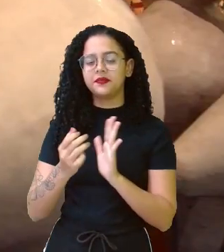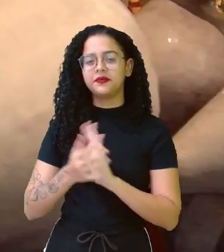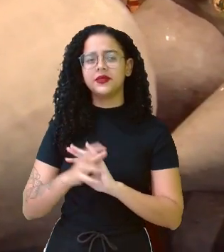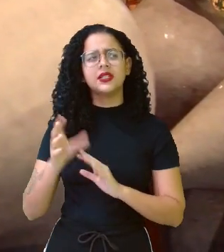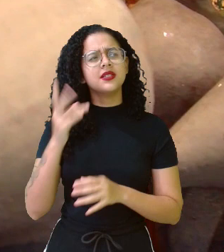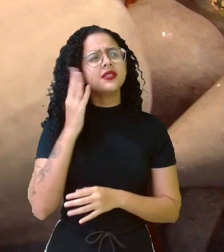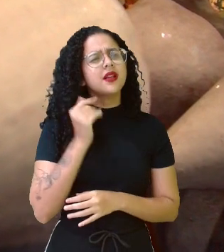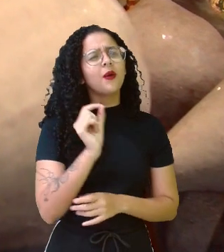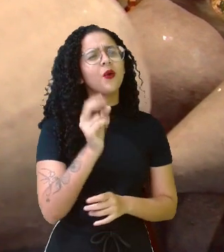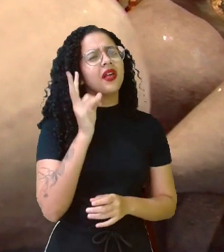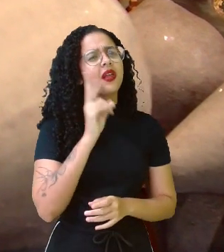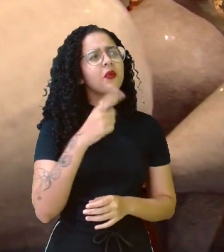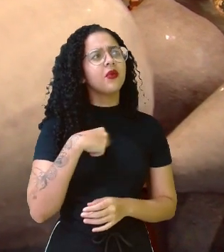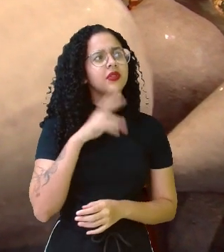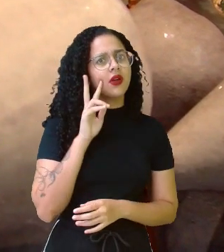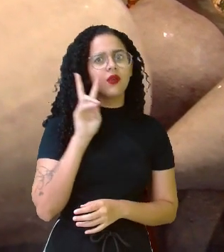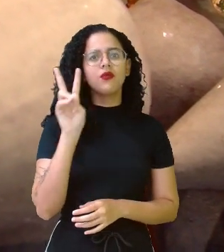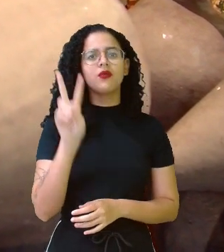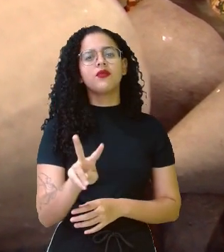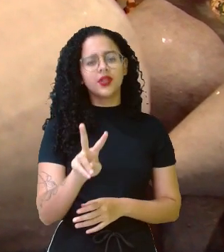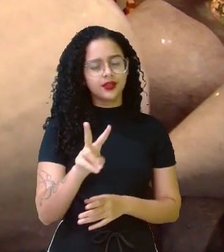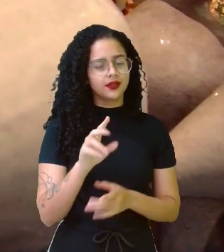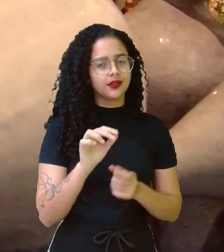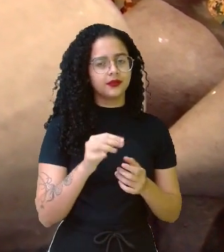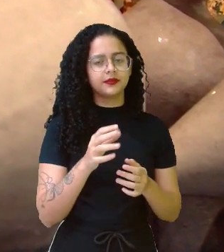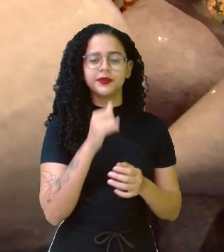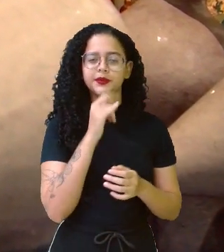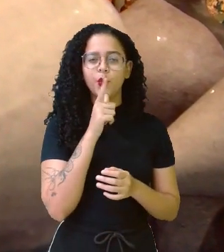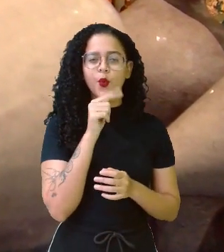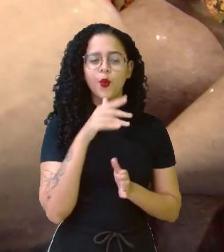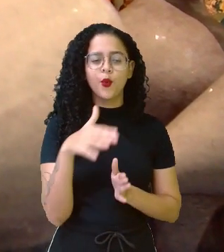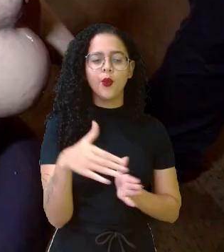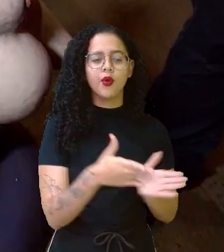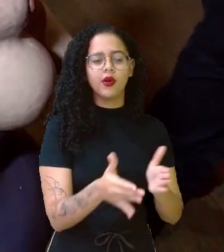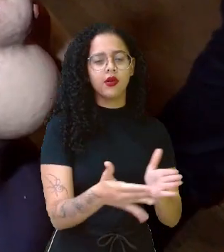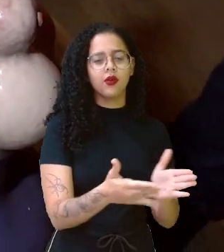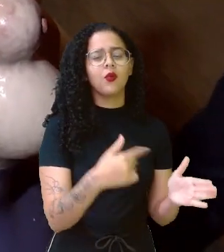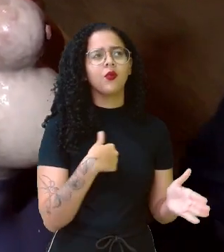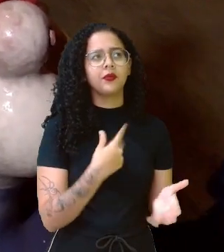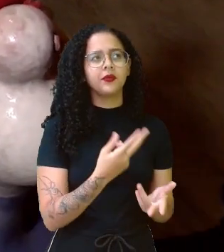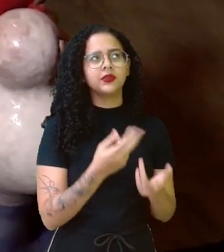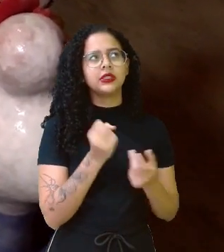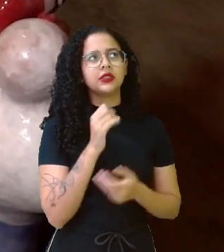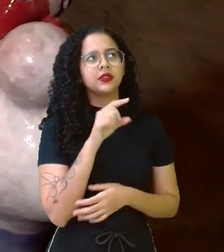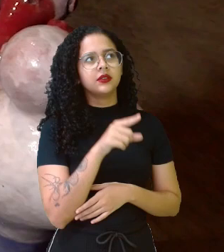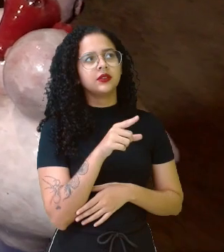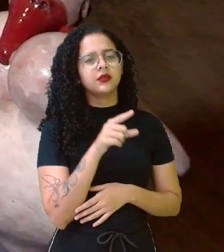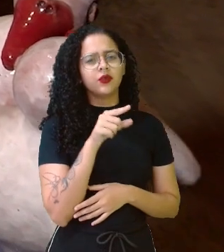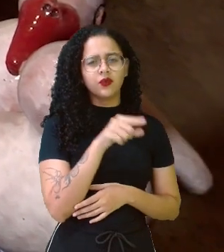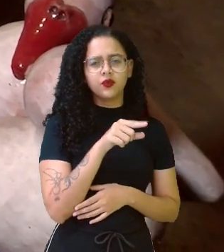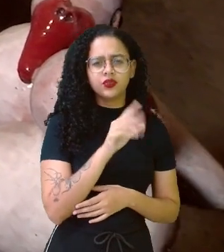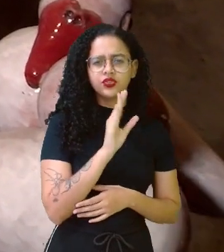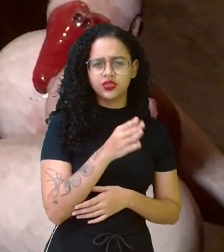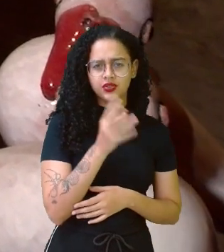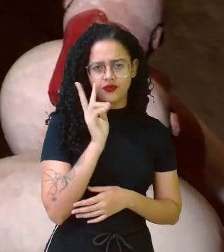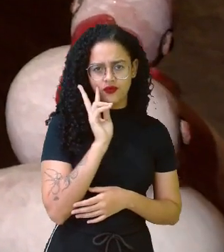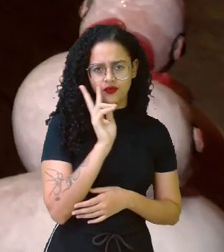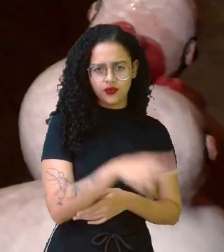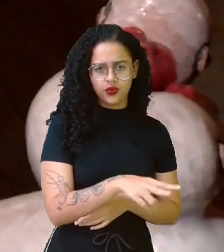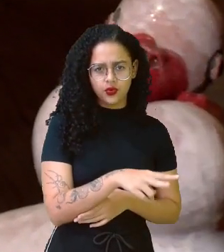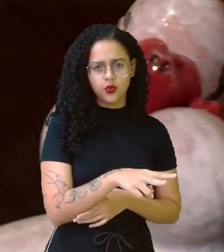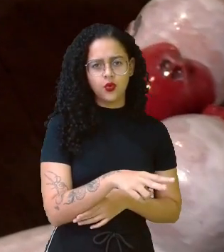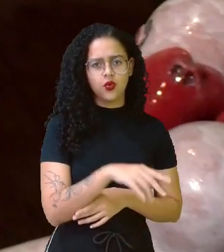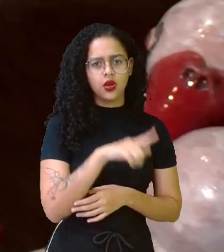essa escultura? Ela me trouxe o rio. Porque se você deve já ter visto, né,